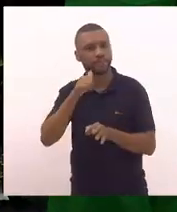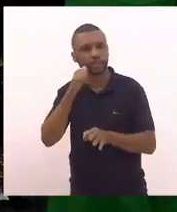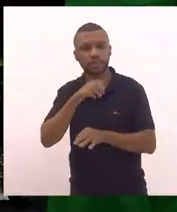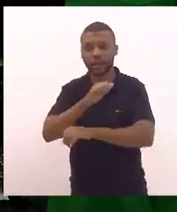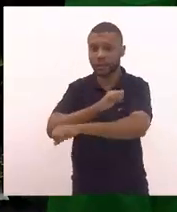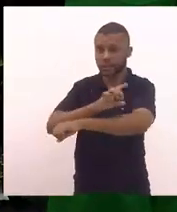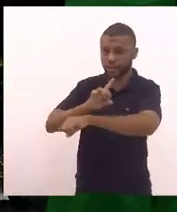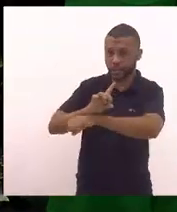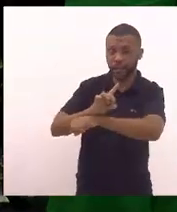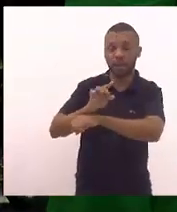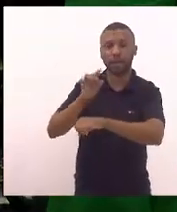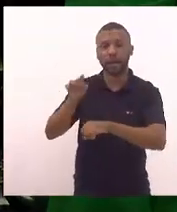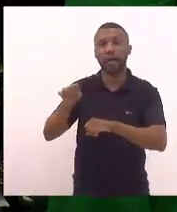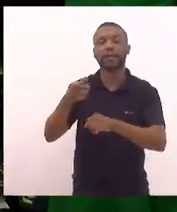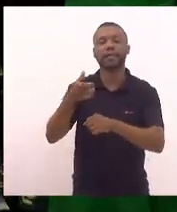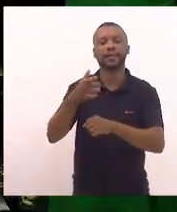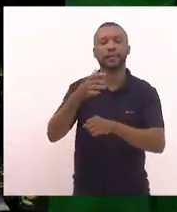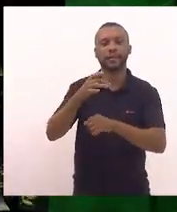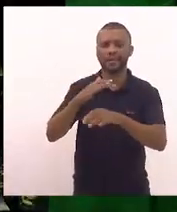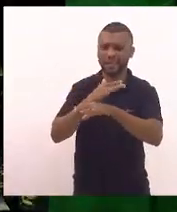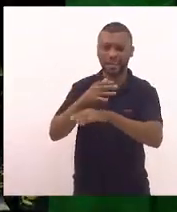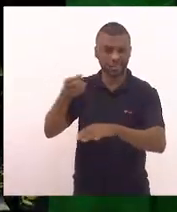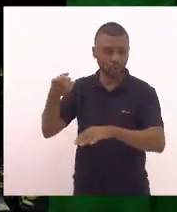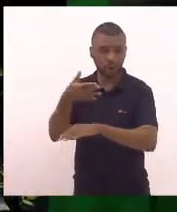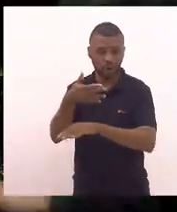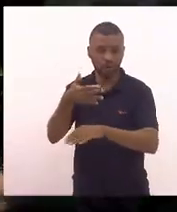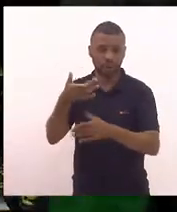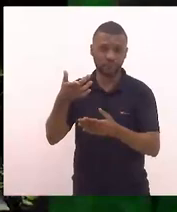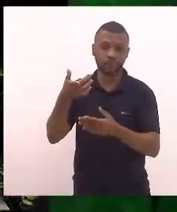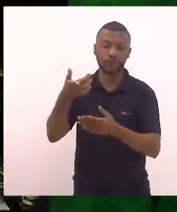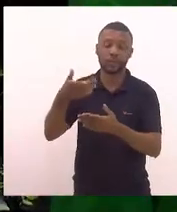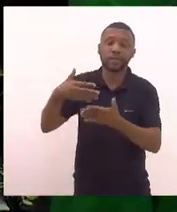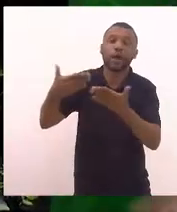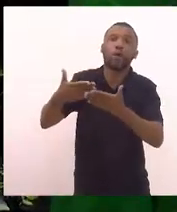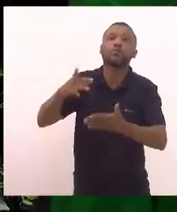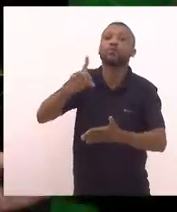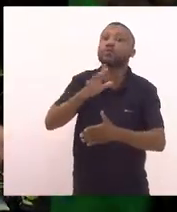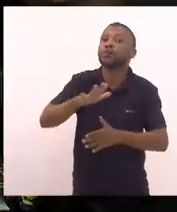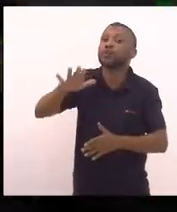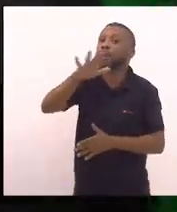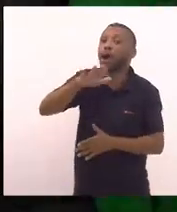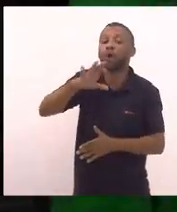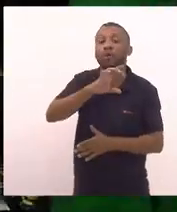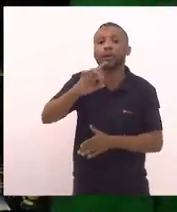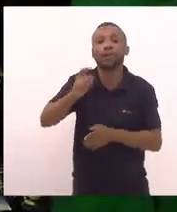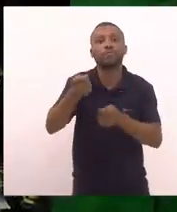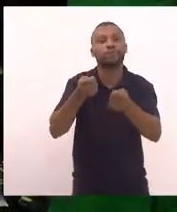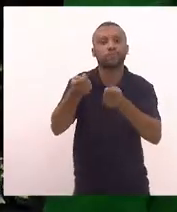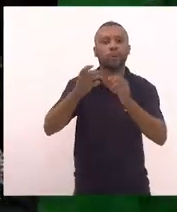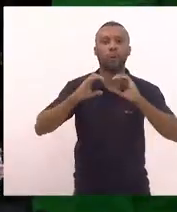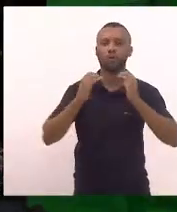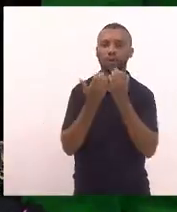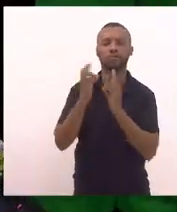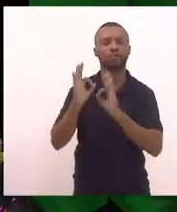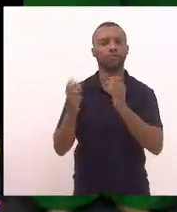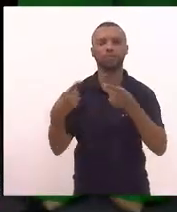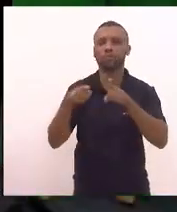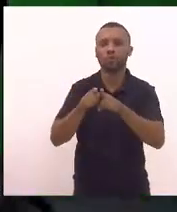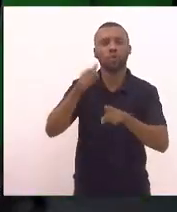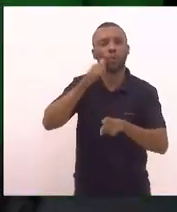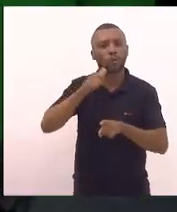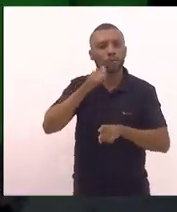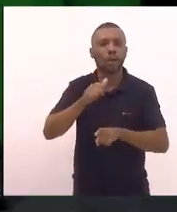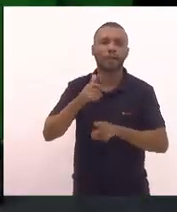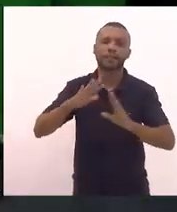em Cidade Nova, e ainda hoje, como diretora-geral, coordena muitos congressos com as mulheres da